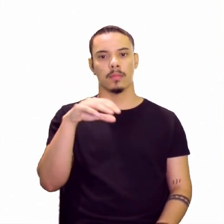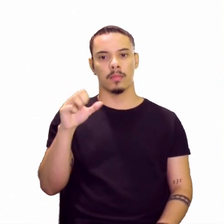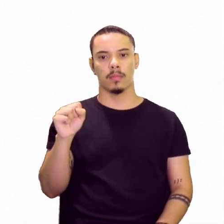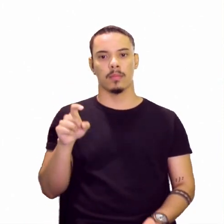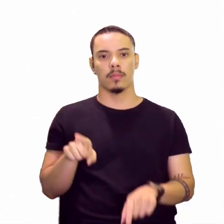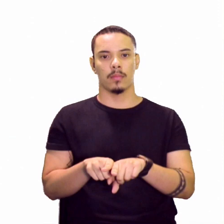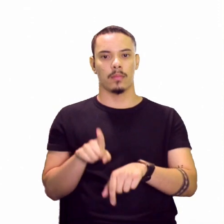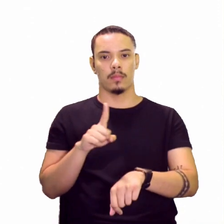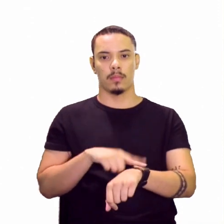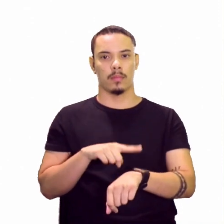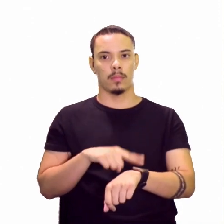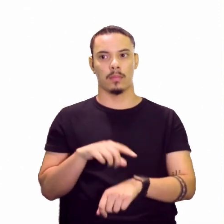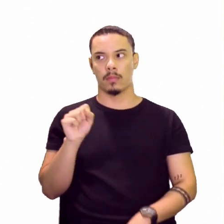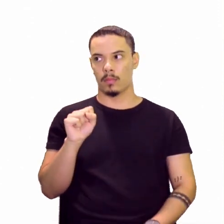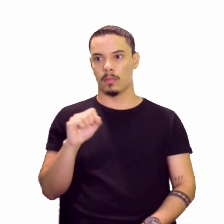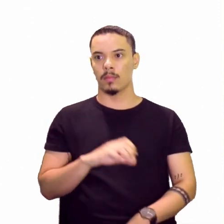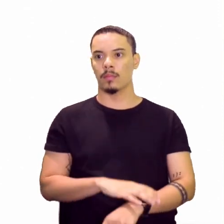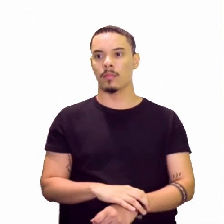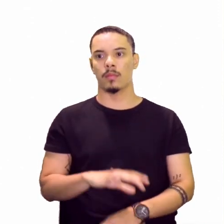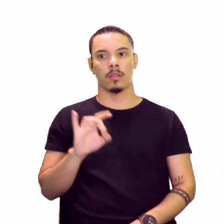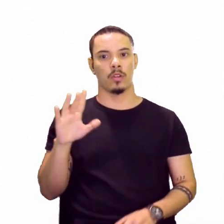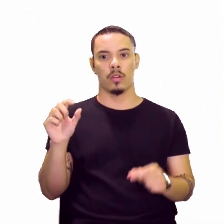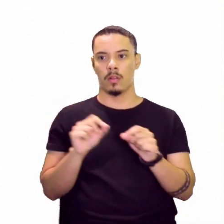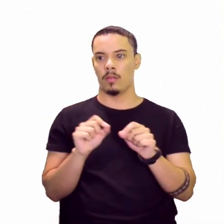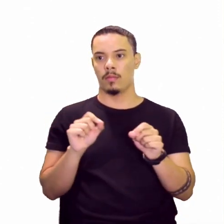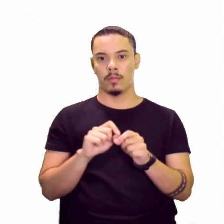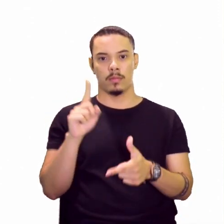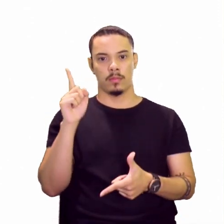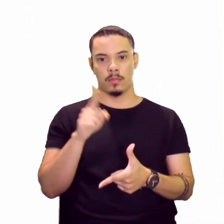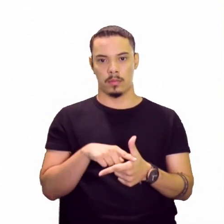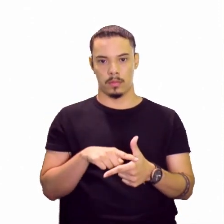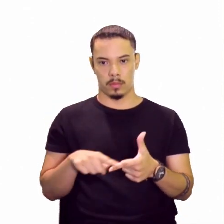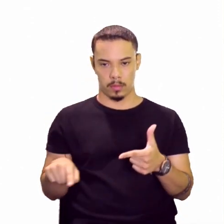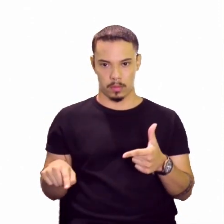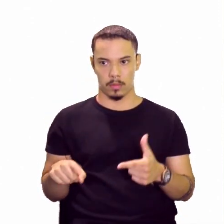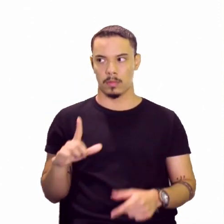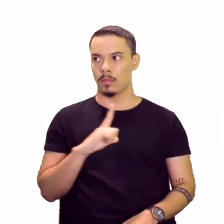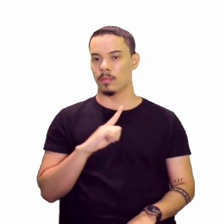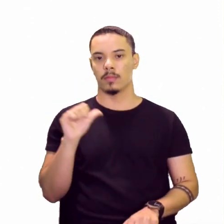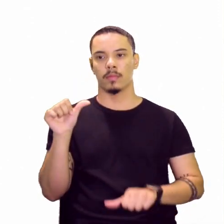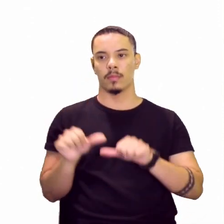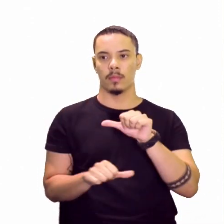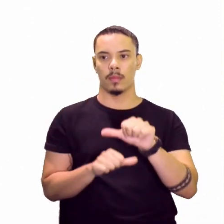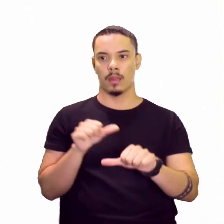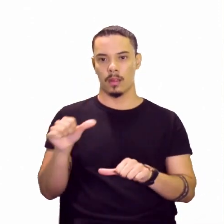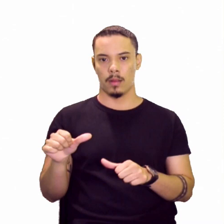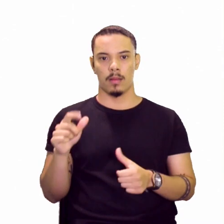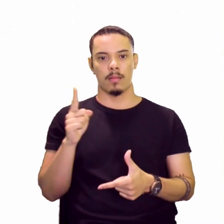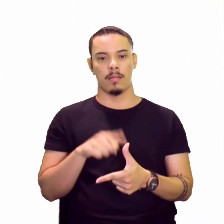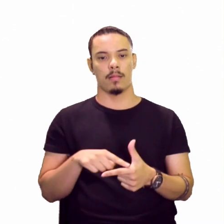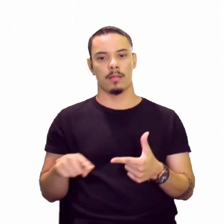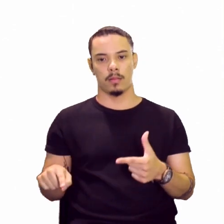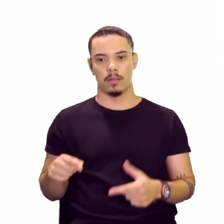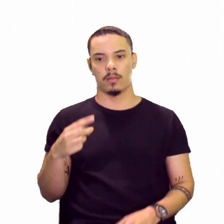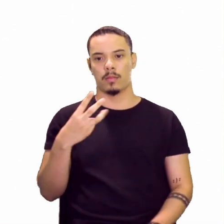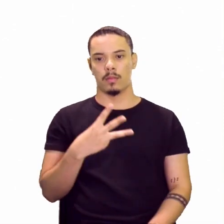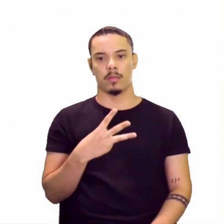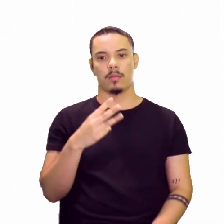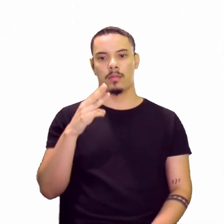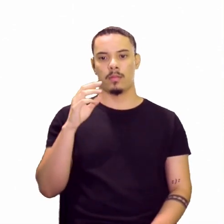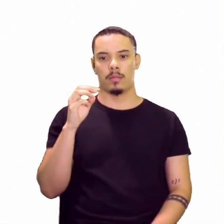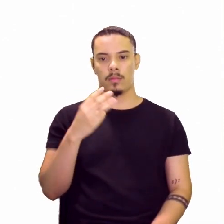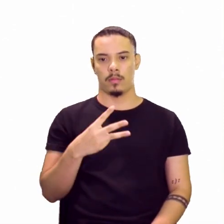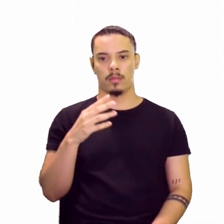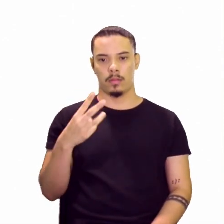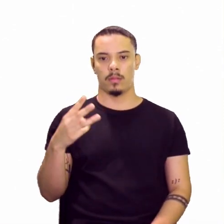tempo? Segundo. Então, é só fazer a divisão, né, Décio? Olha só, a gente transforma. Divide por 3,6. Olha só,